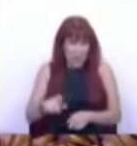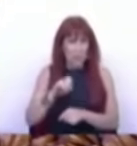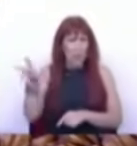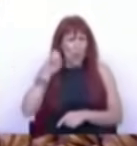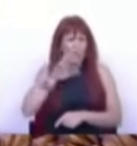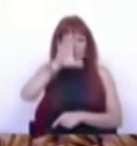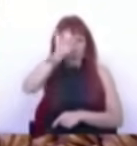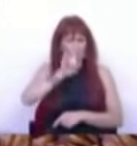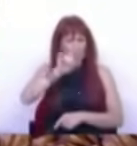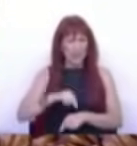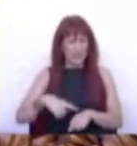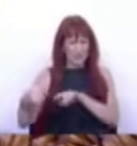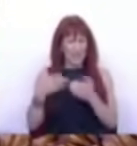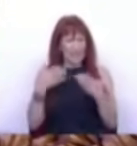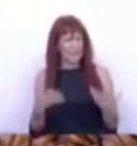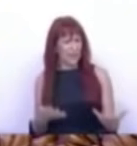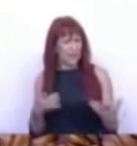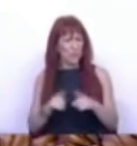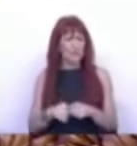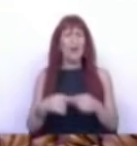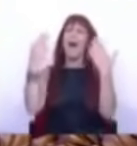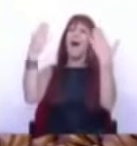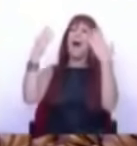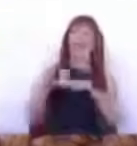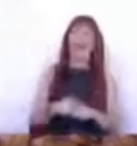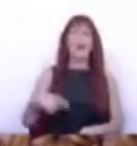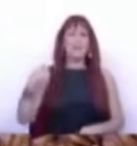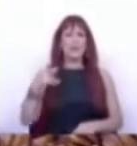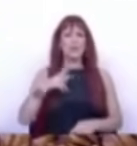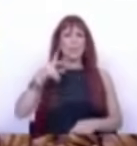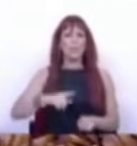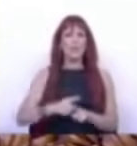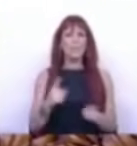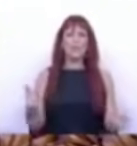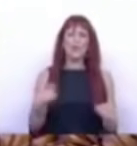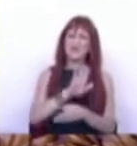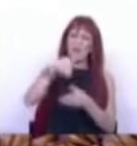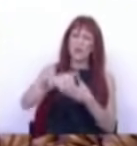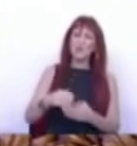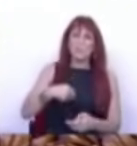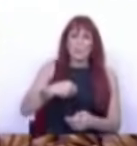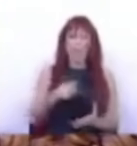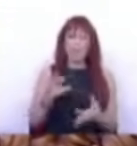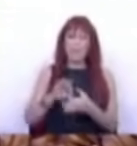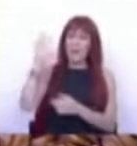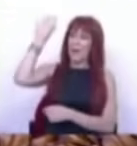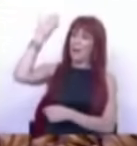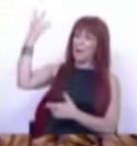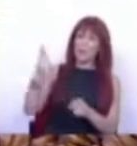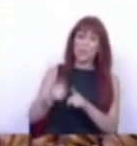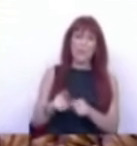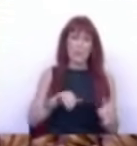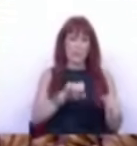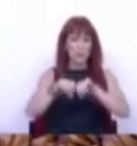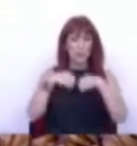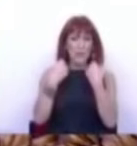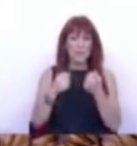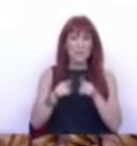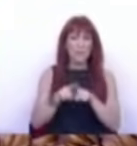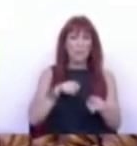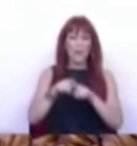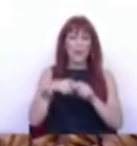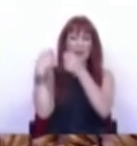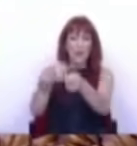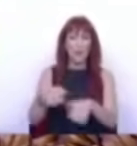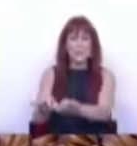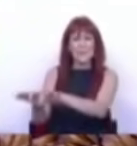o Primeiro-Ministro neste debate elogiar a Previdência Portuguesa por ter incluído preocupações climáticas. Climáticas? E vamos lá. Agrícola